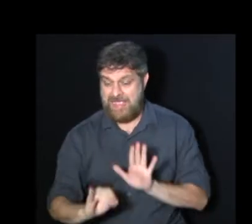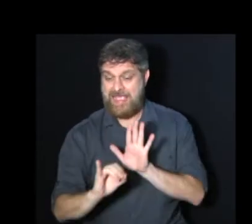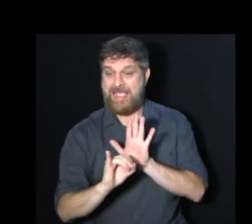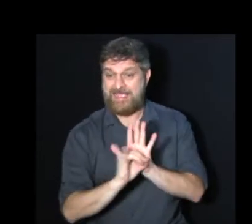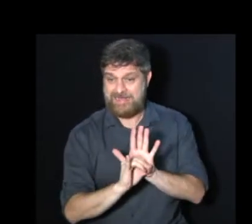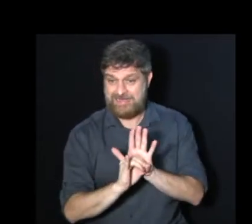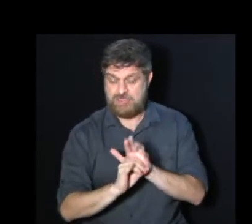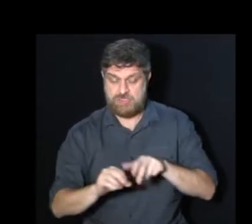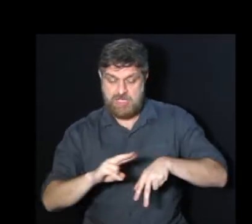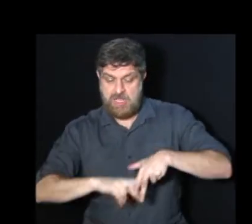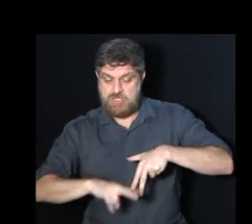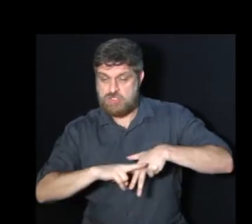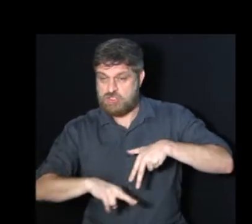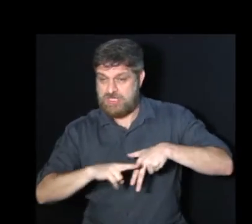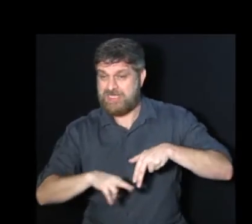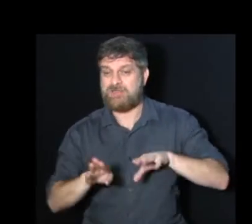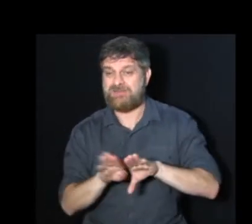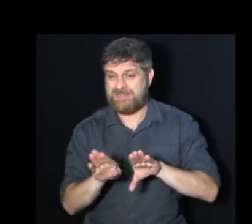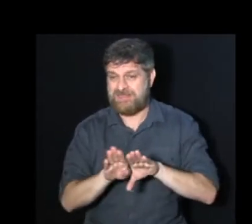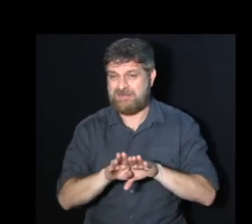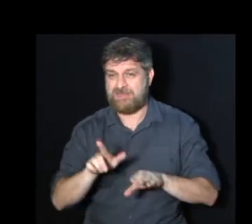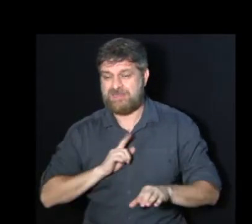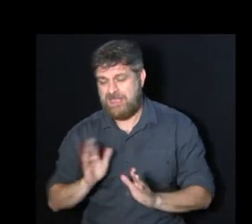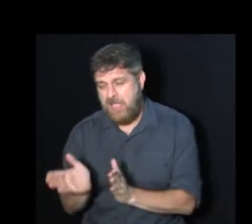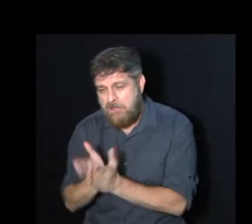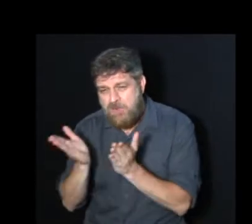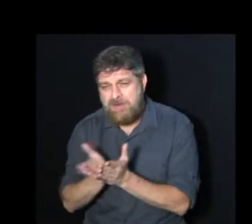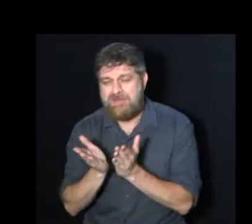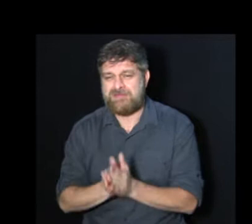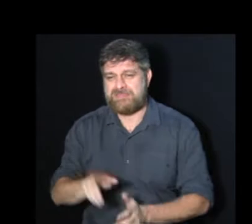identidade de gênero, orientação sexual, pobreza, se